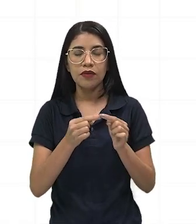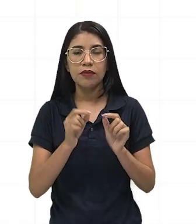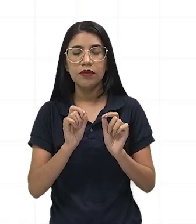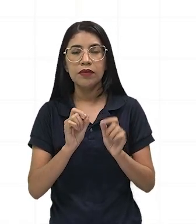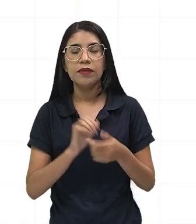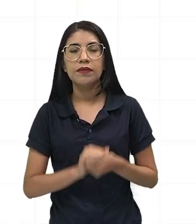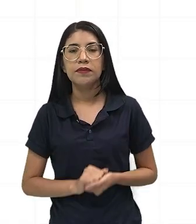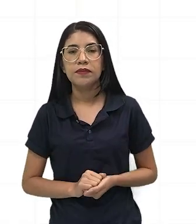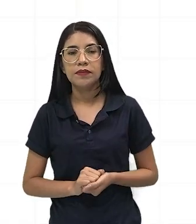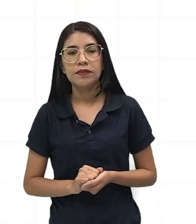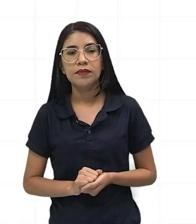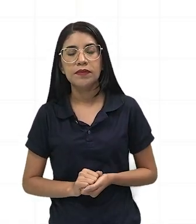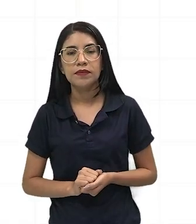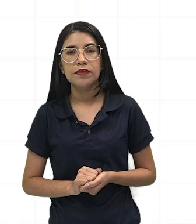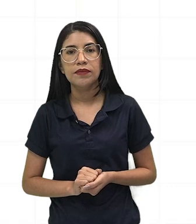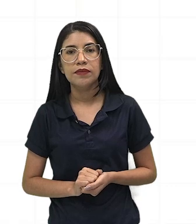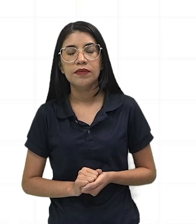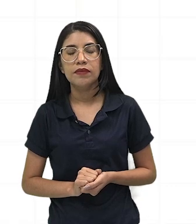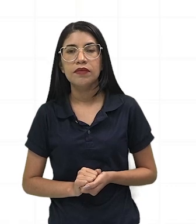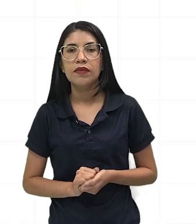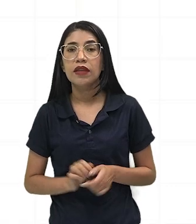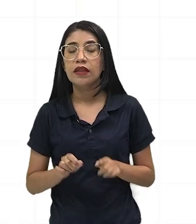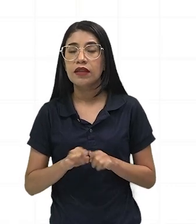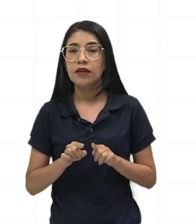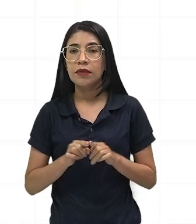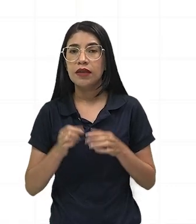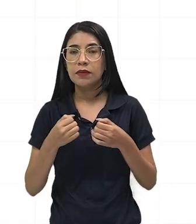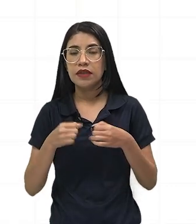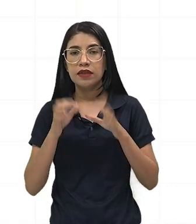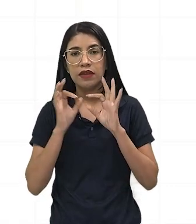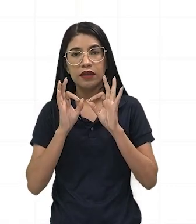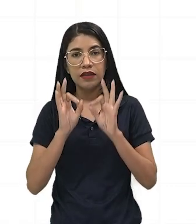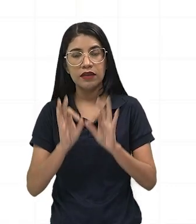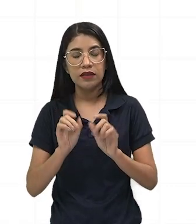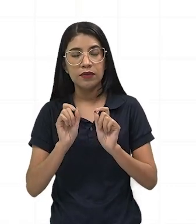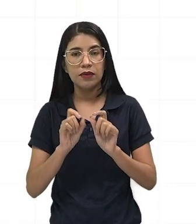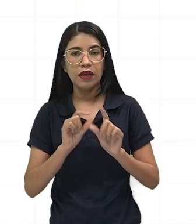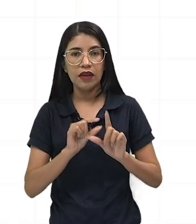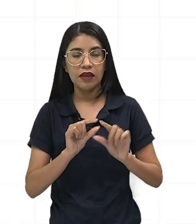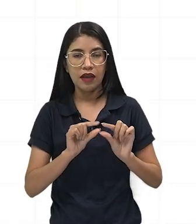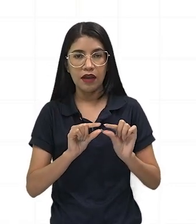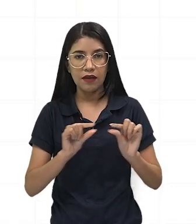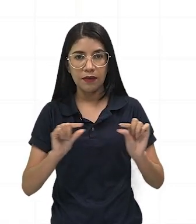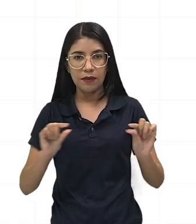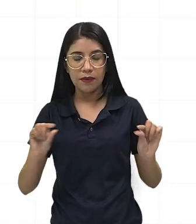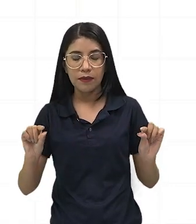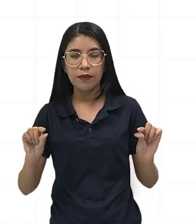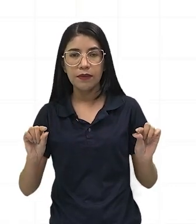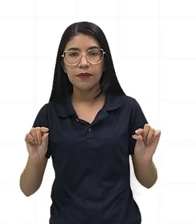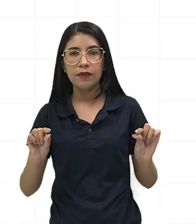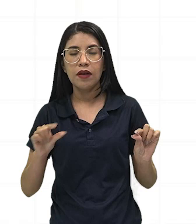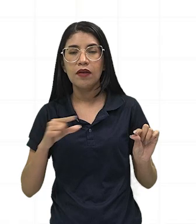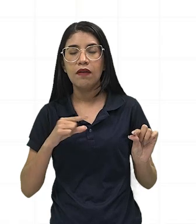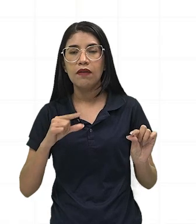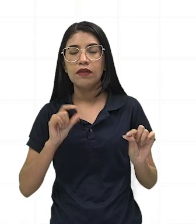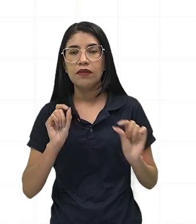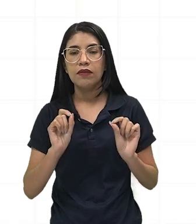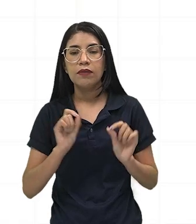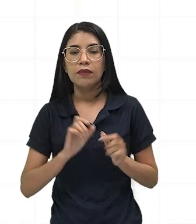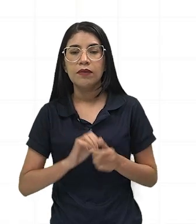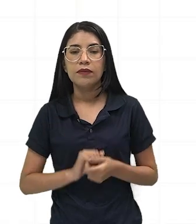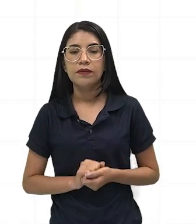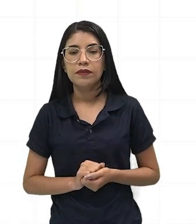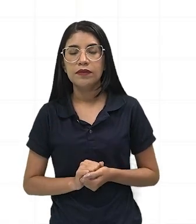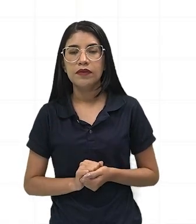então as notas. E cuidando, né, que na horizontal, ó, na horizontal, nós temos